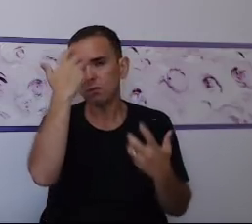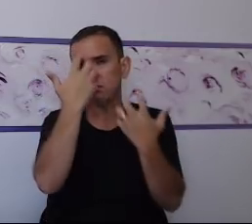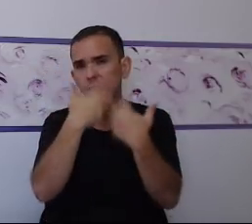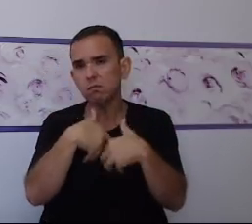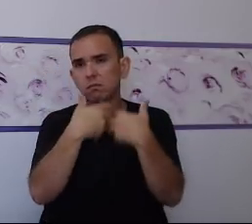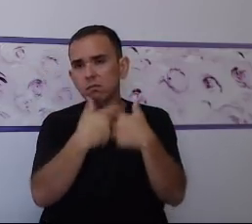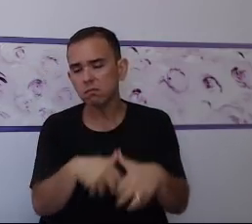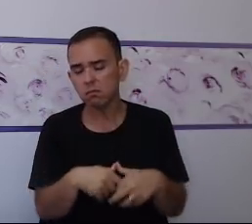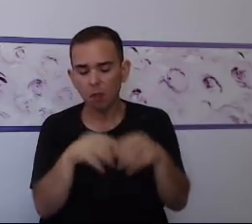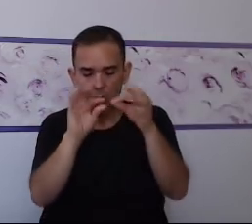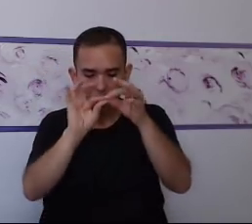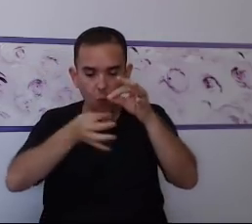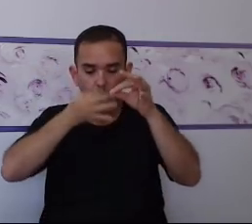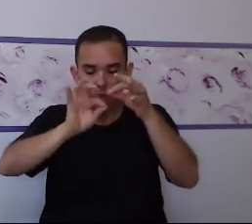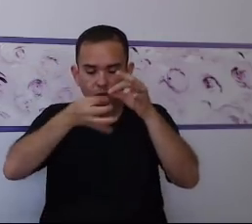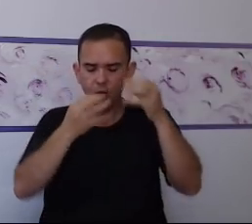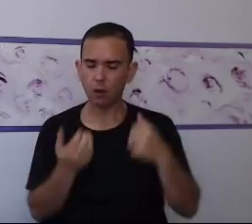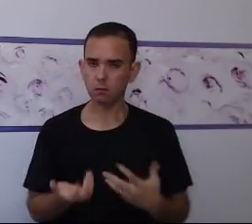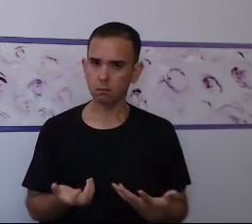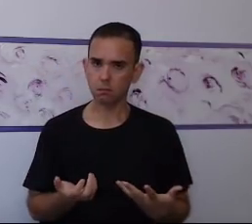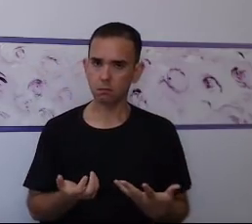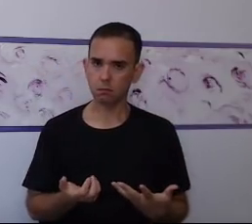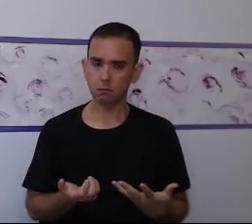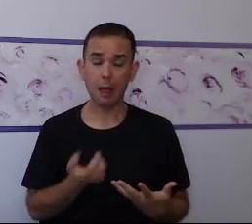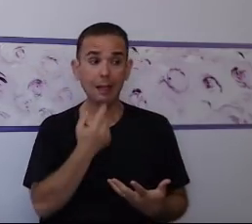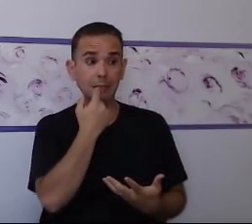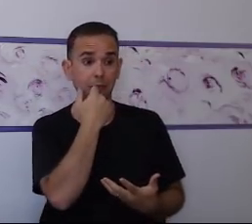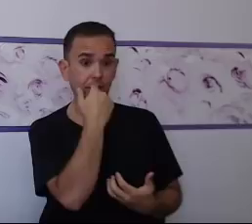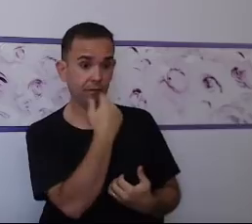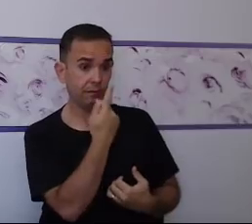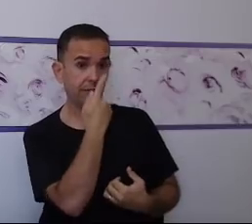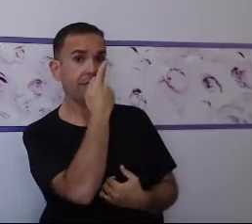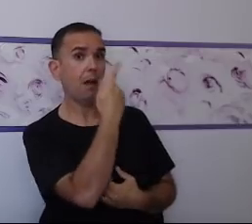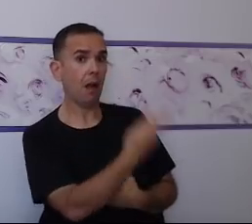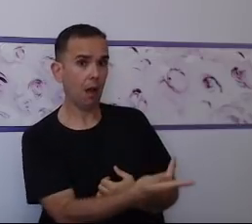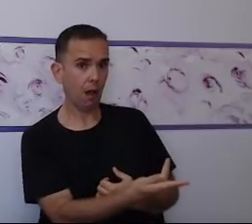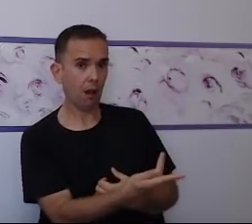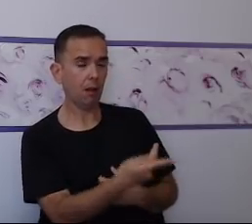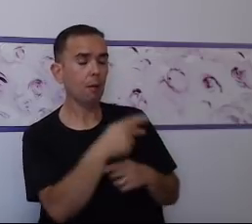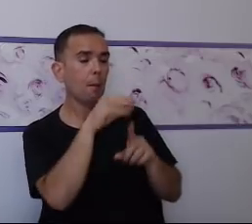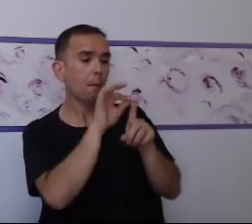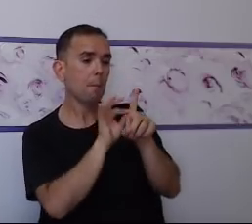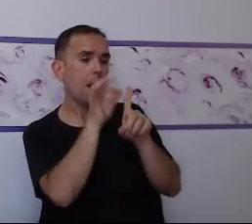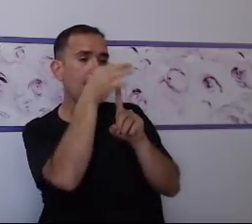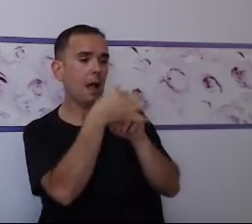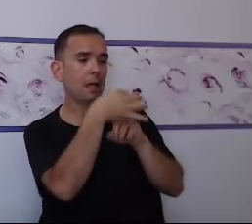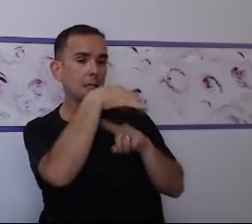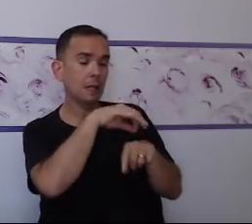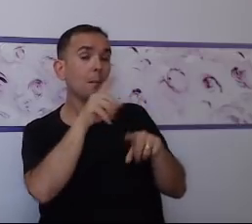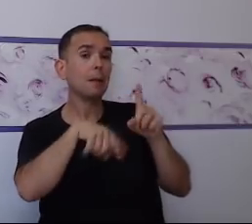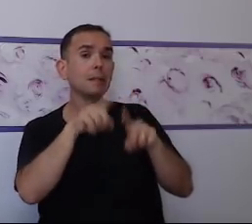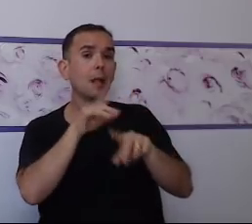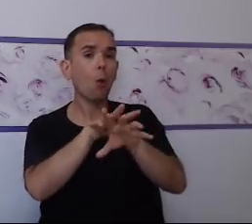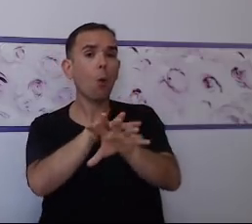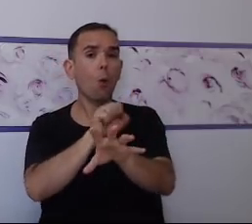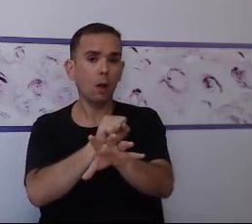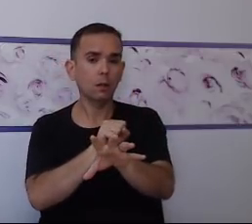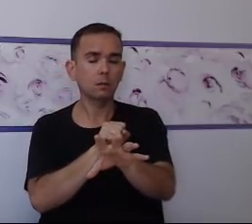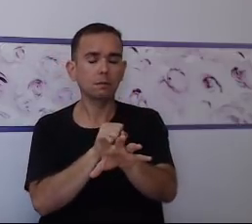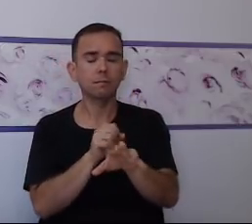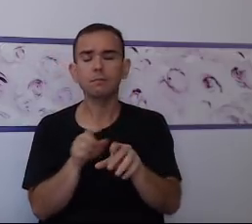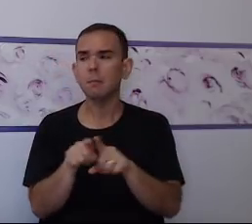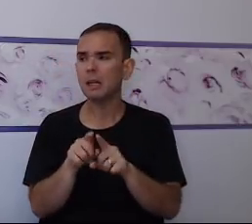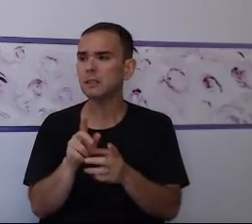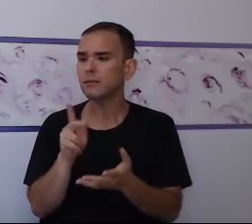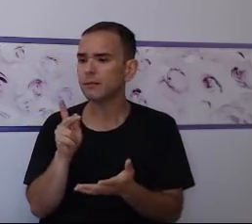lá, um cacho de uva. Então, a gente trata muito de material concreto e real,